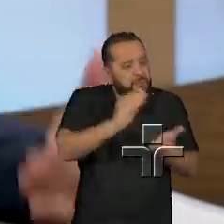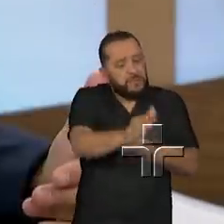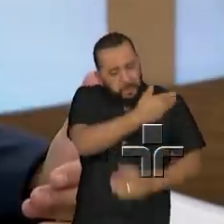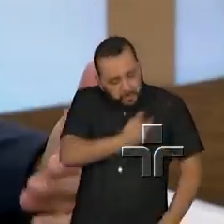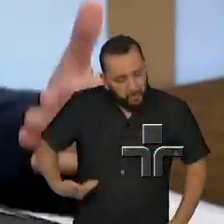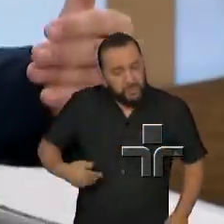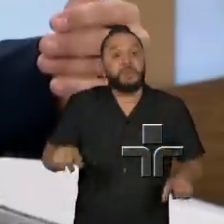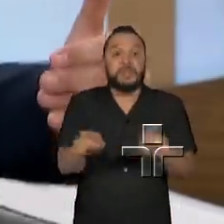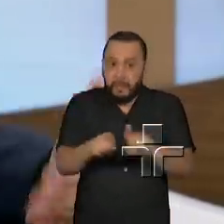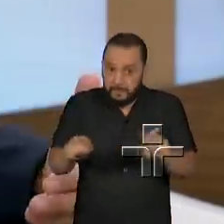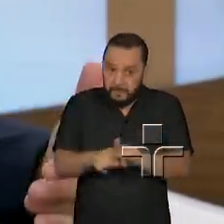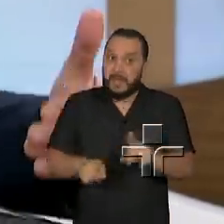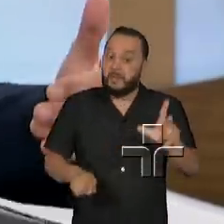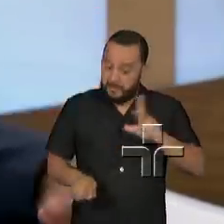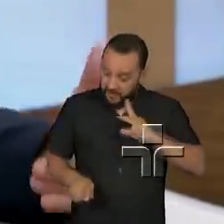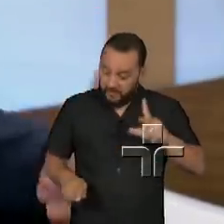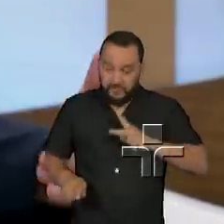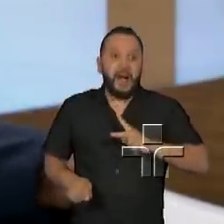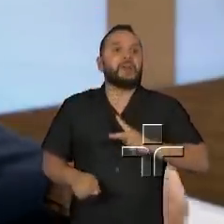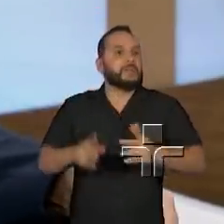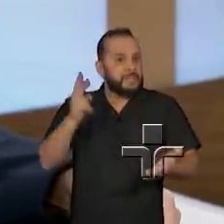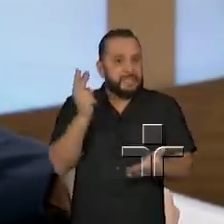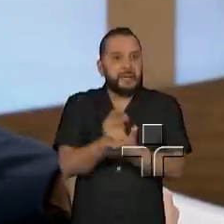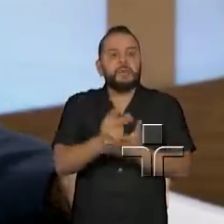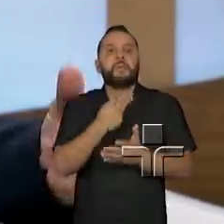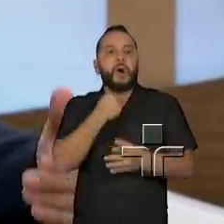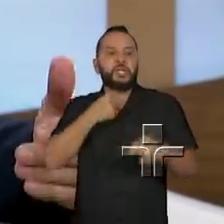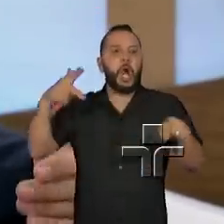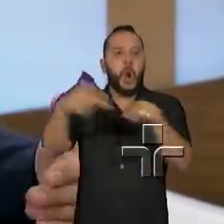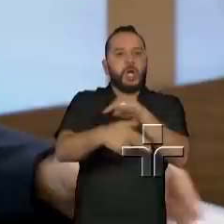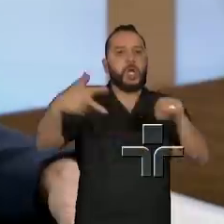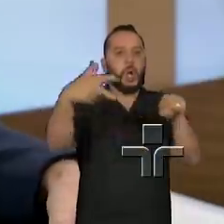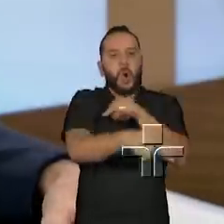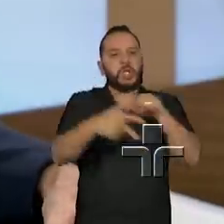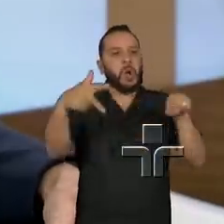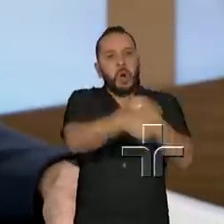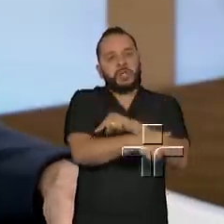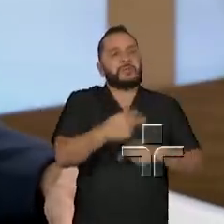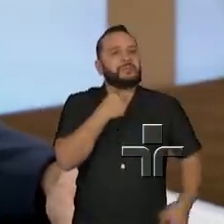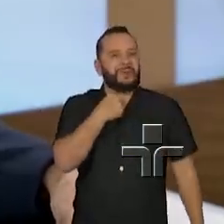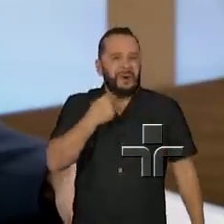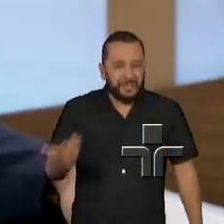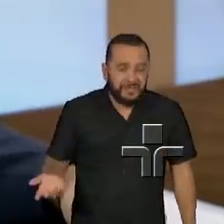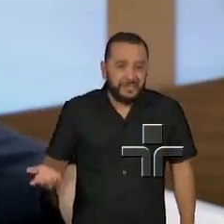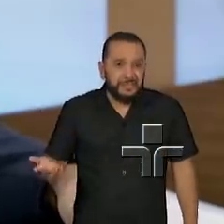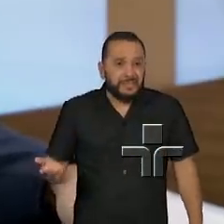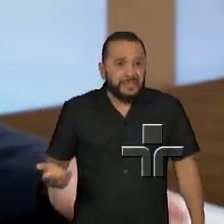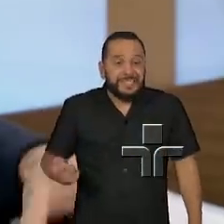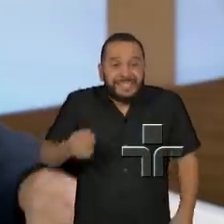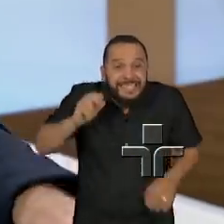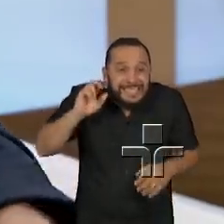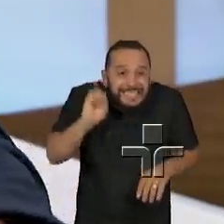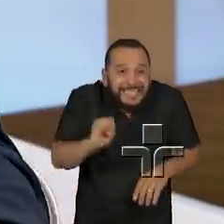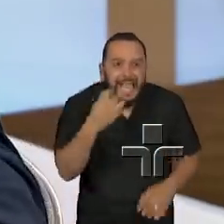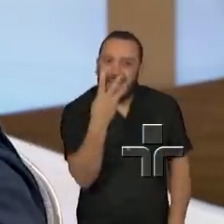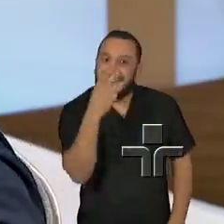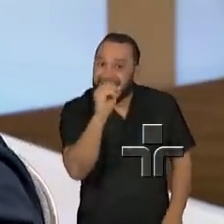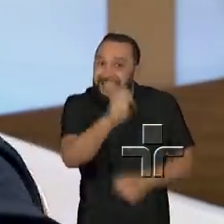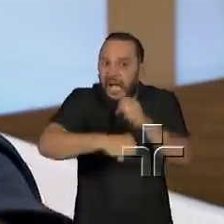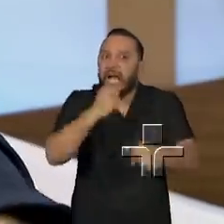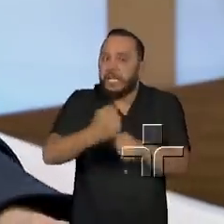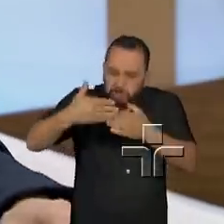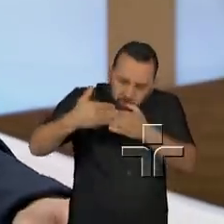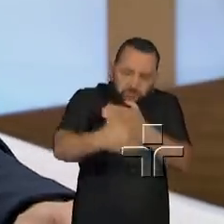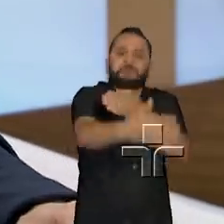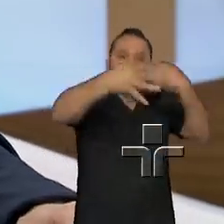e privado, continuado, sustentado, sem voo de galinha. Que a gente possa passar, se a gente passar 30 anos fazendo a coisa certa, o debate muda. As